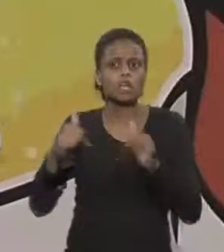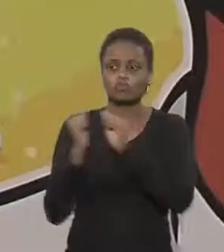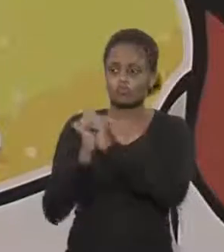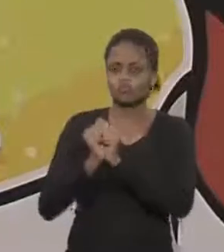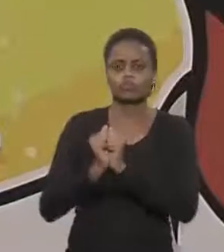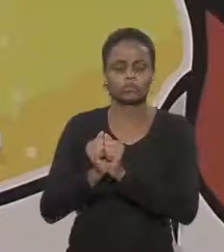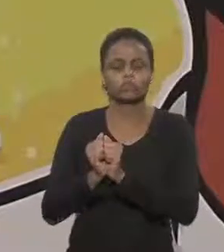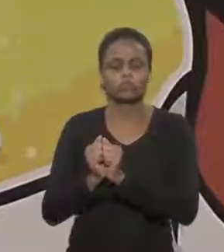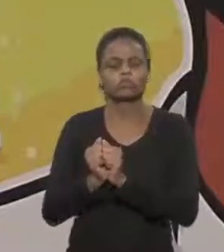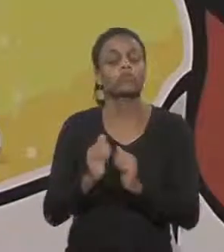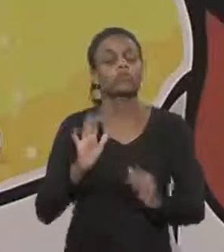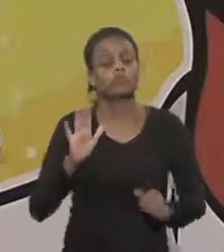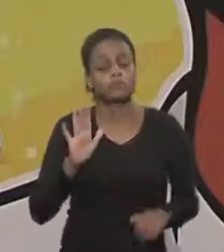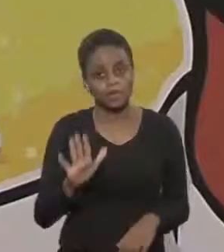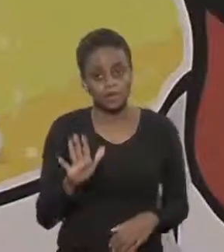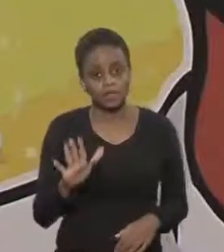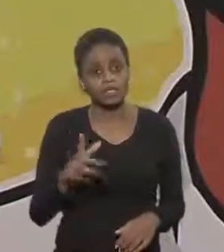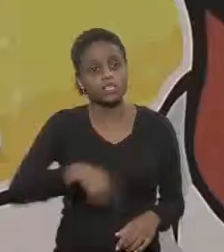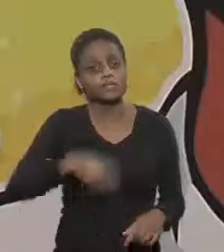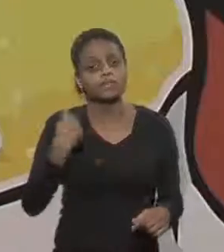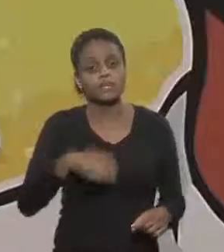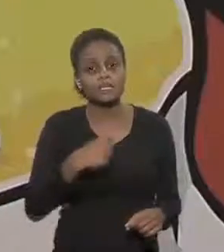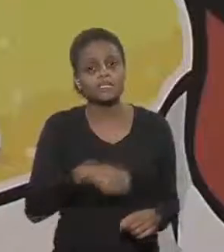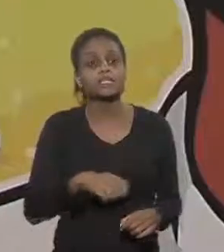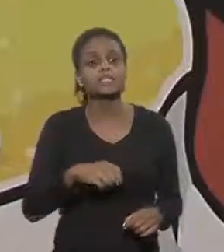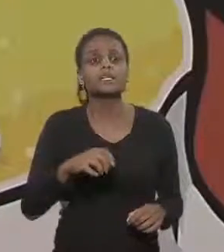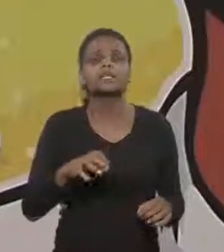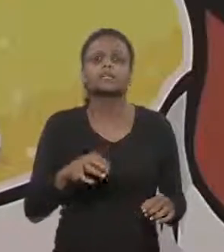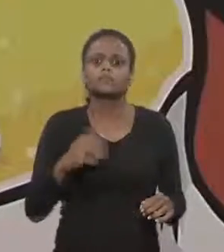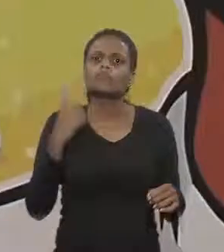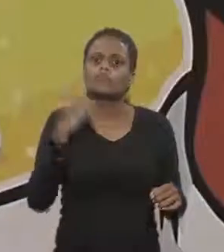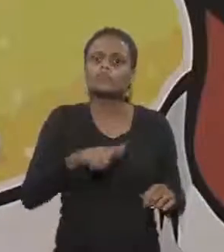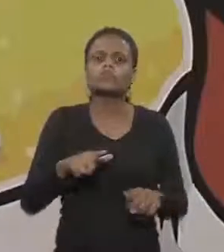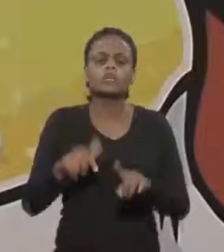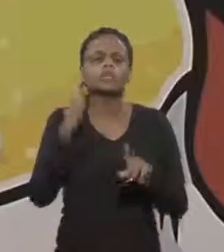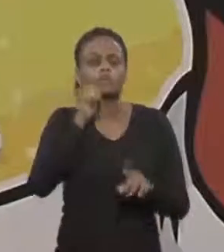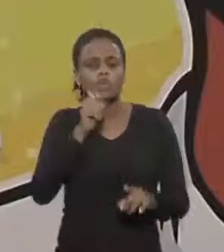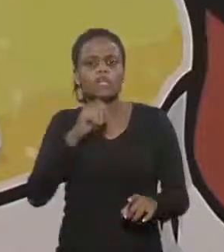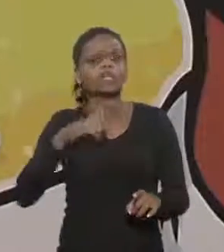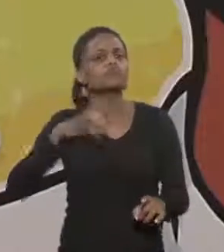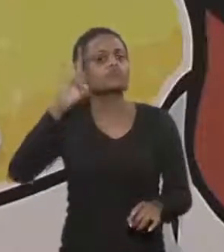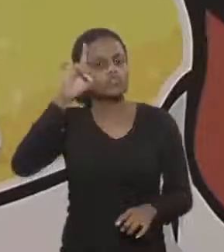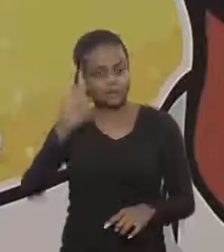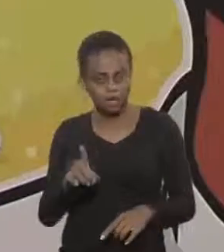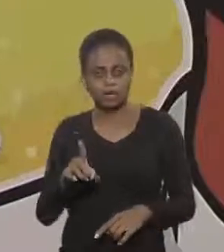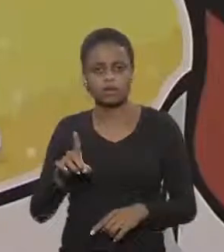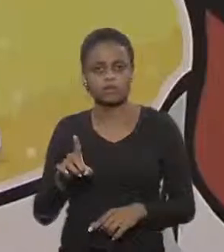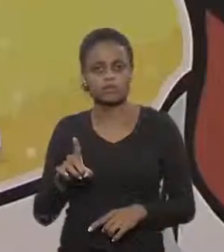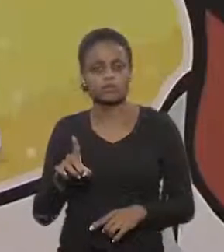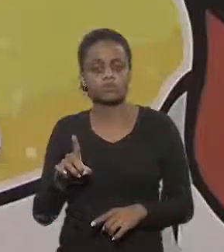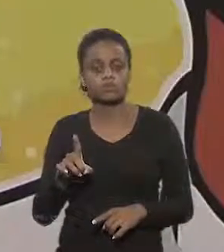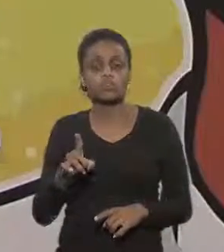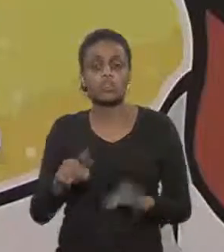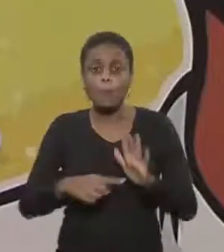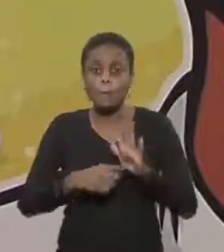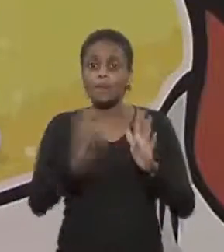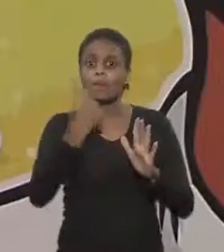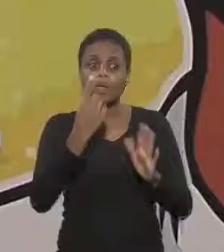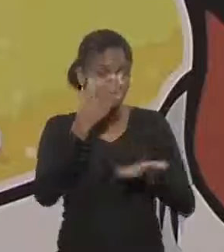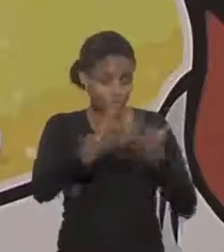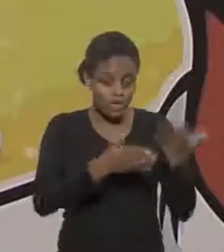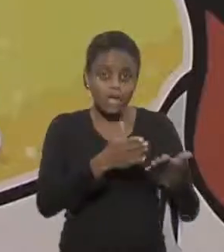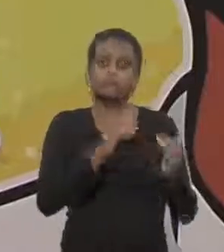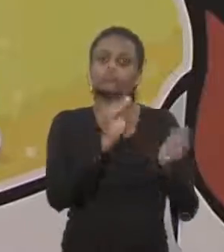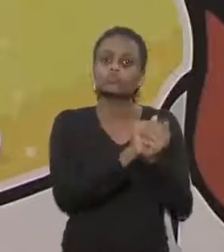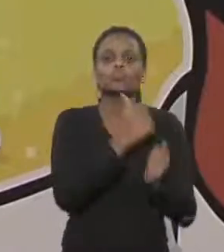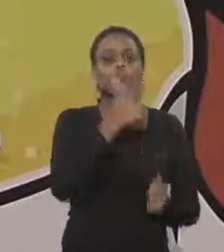policiais do sexo masculino com quem eu trabalhei. Mas a gente precisa garantir que as mulheres tenham o direito de ter